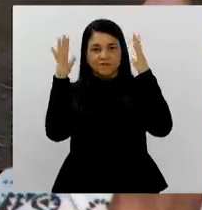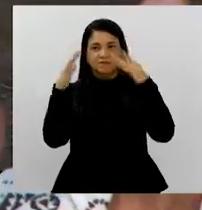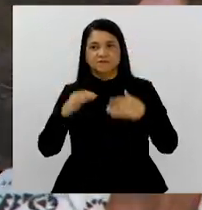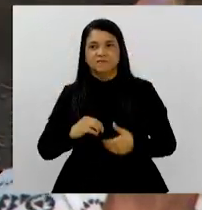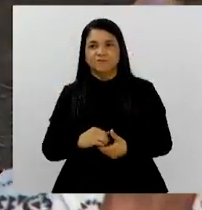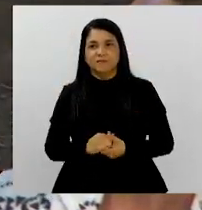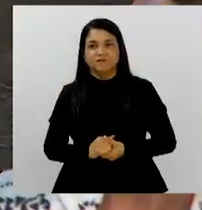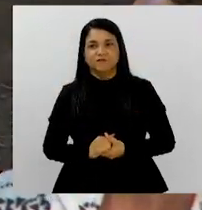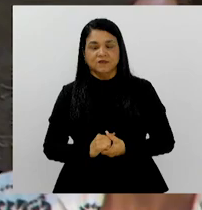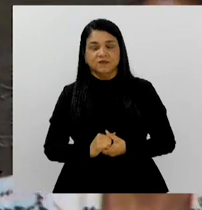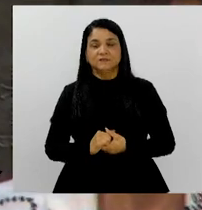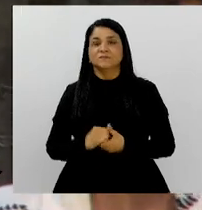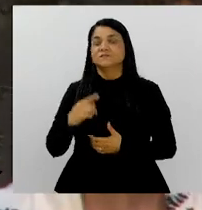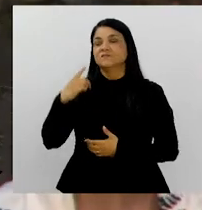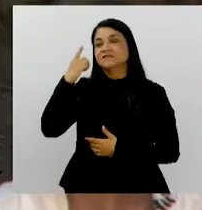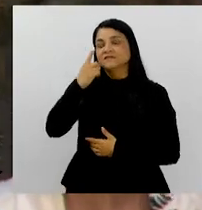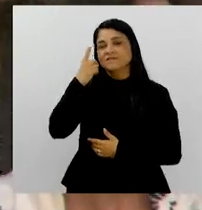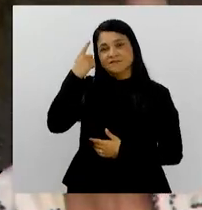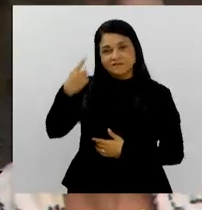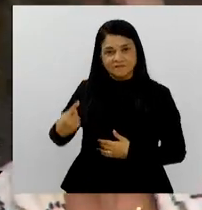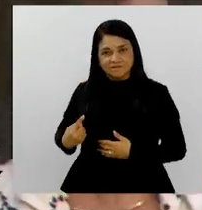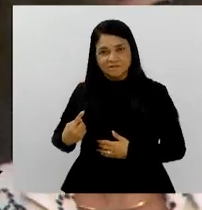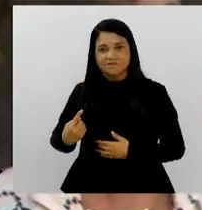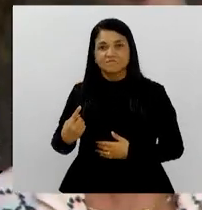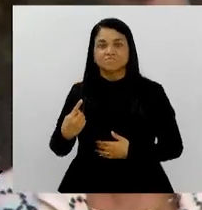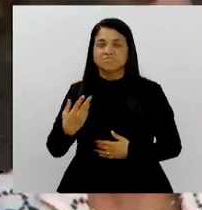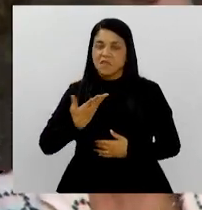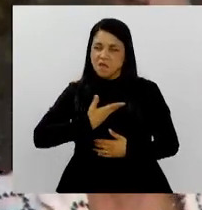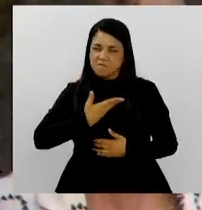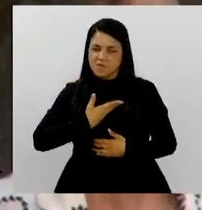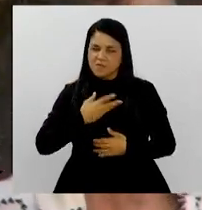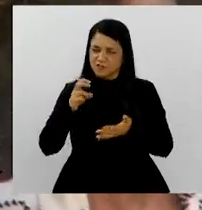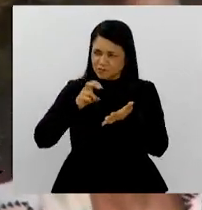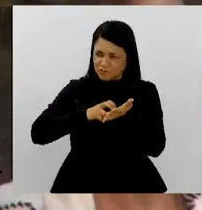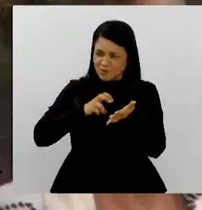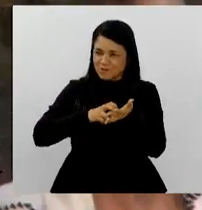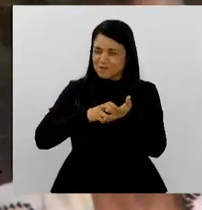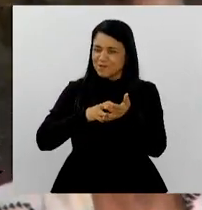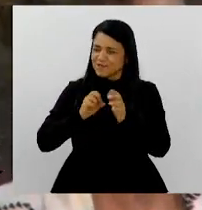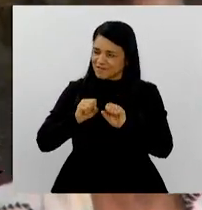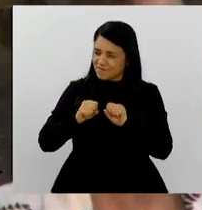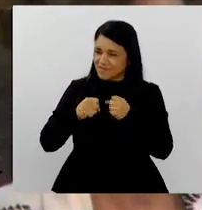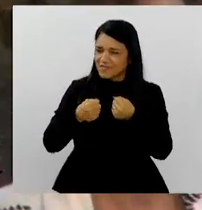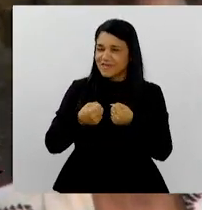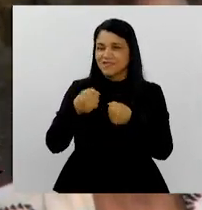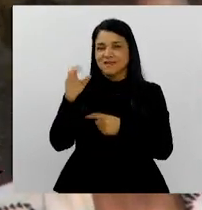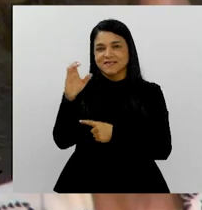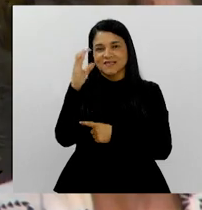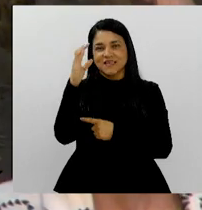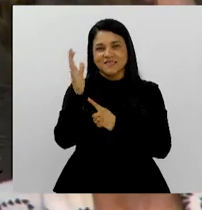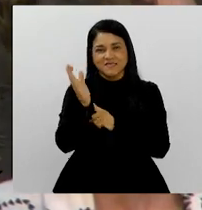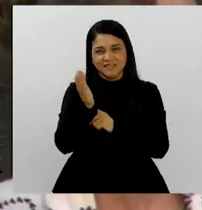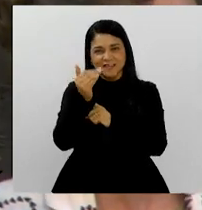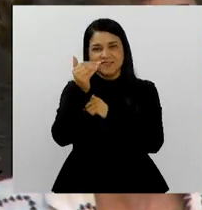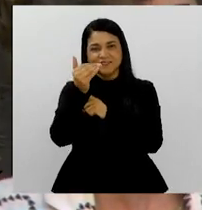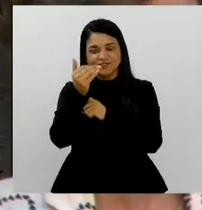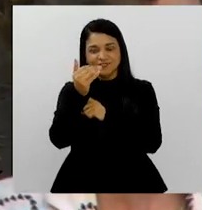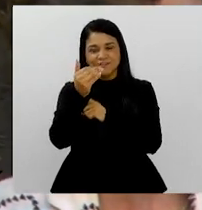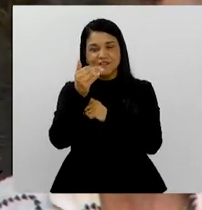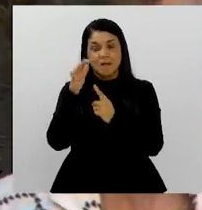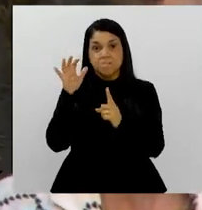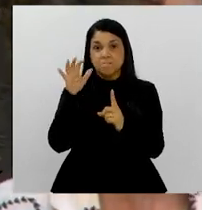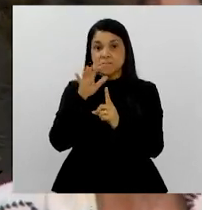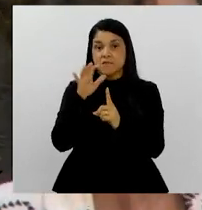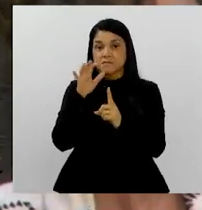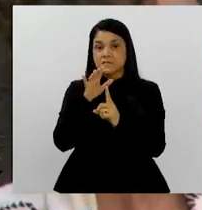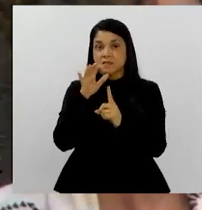Dani Balbi, nossa companheira, estamos sempre juntos. Hoje de manhã estivemos juntos defendendo a ciência e tecnologia ameaçada, que